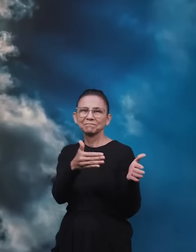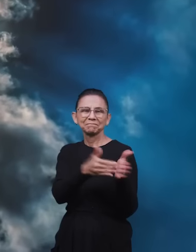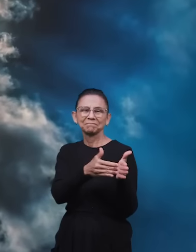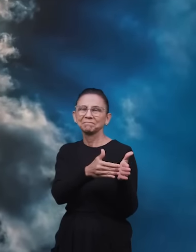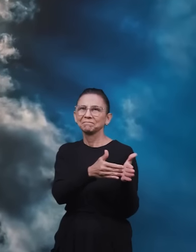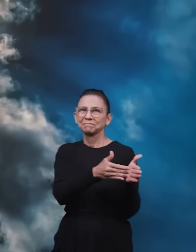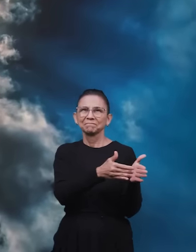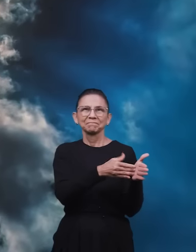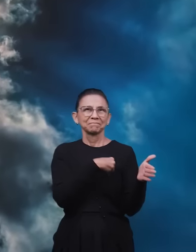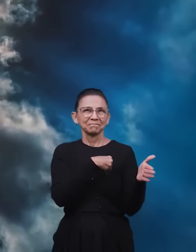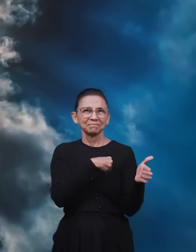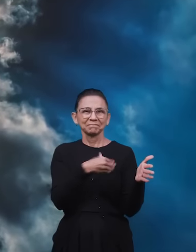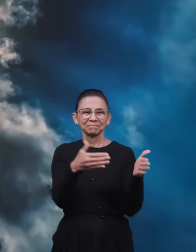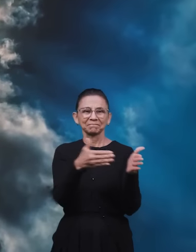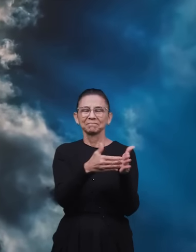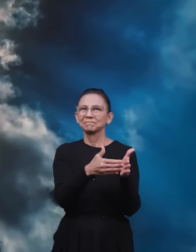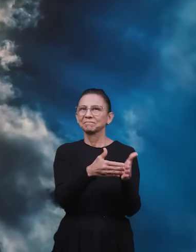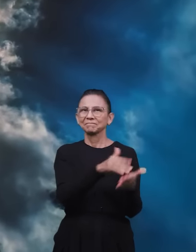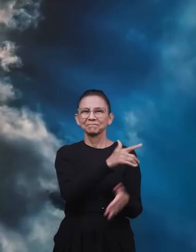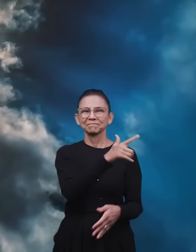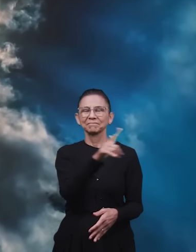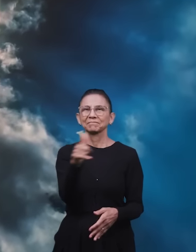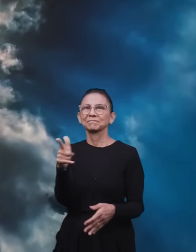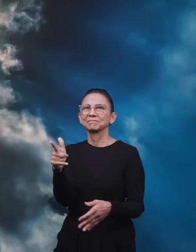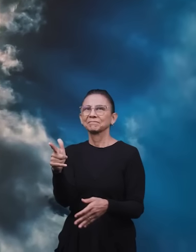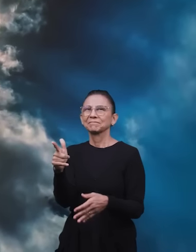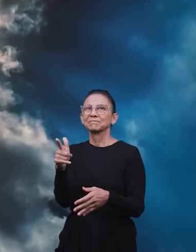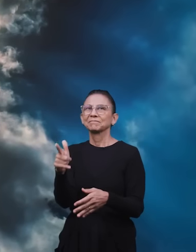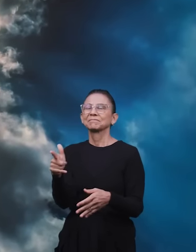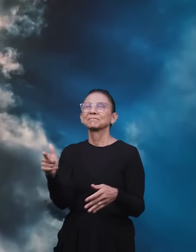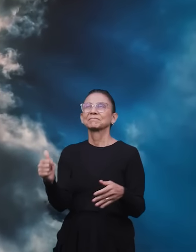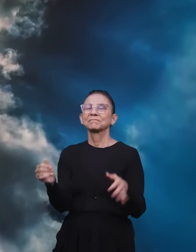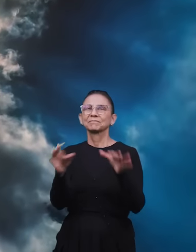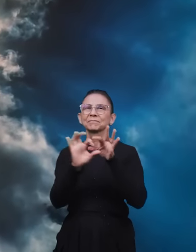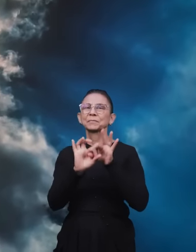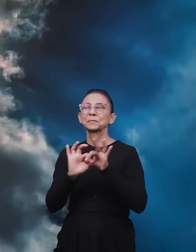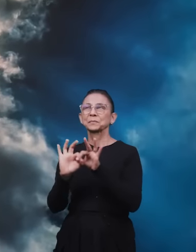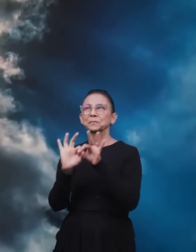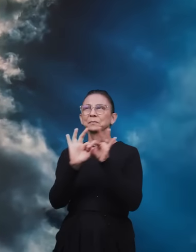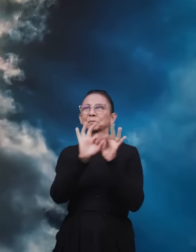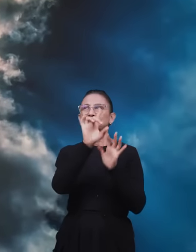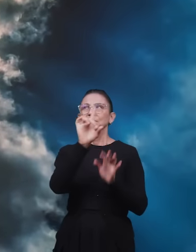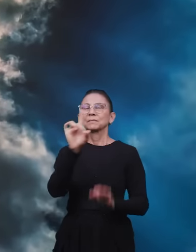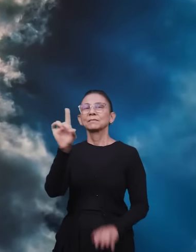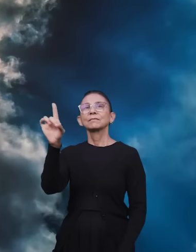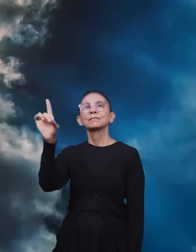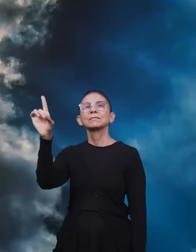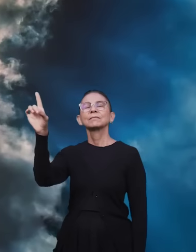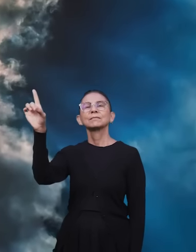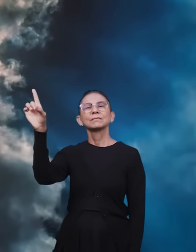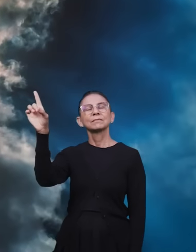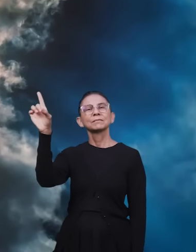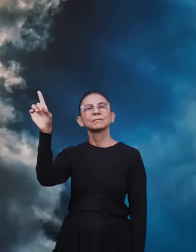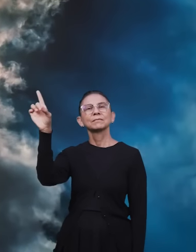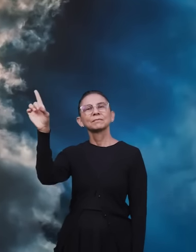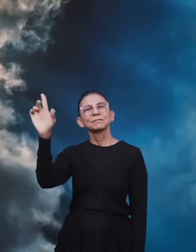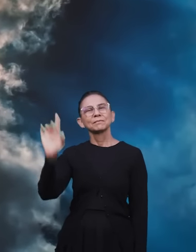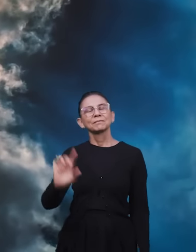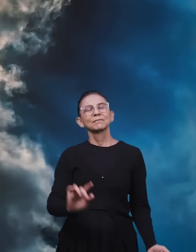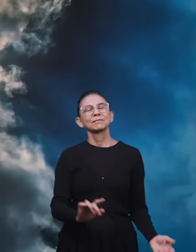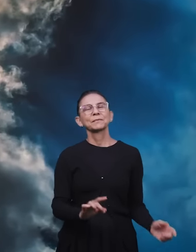Não há mais impedimento de ficar mais perto de